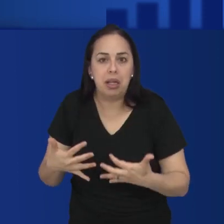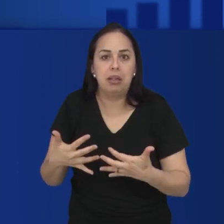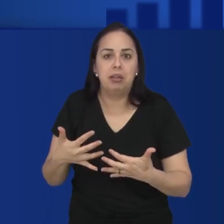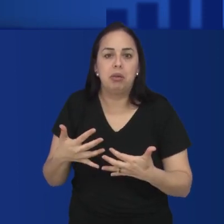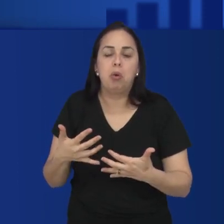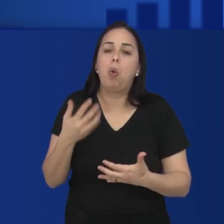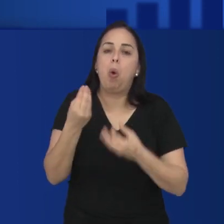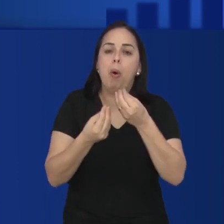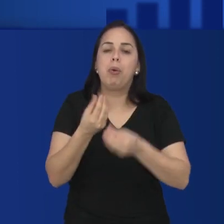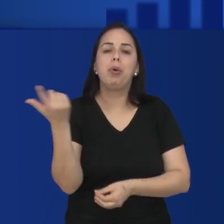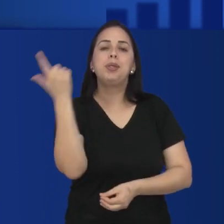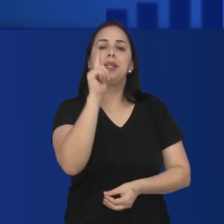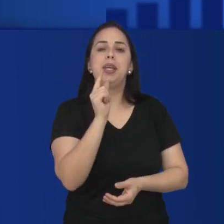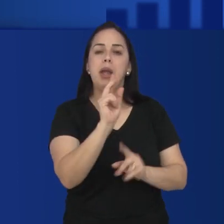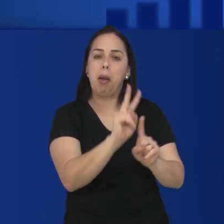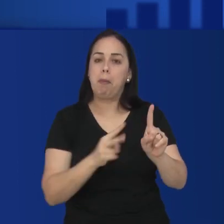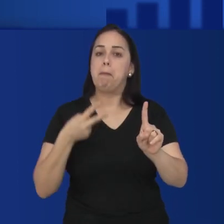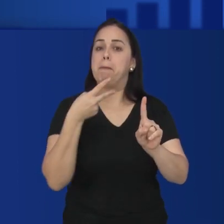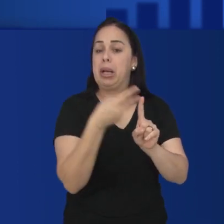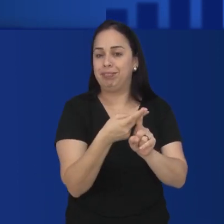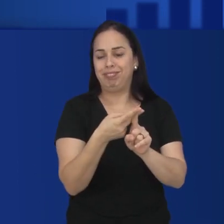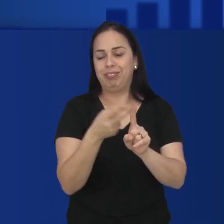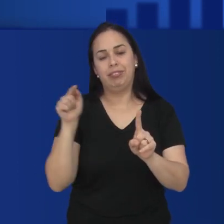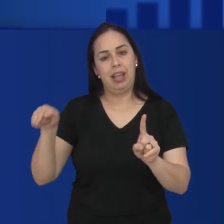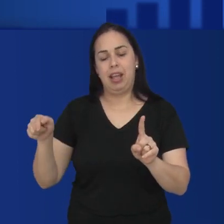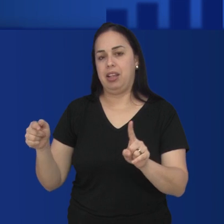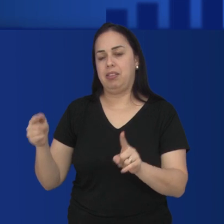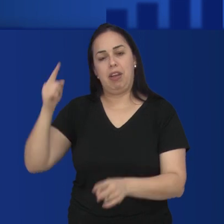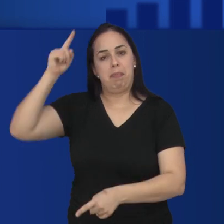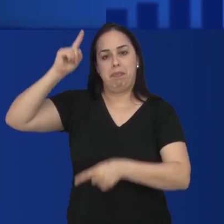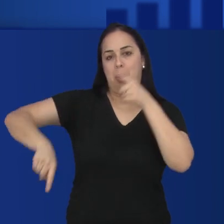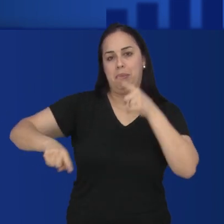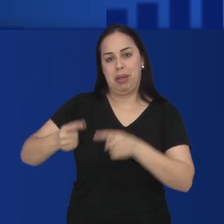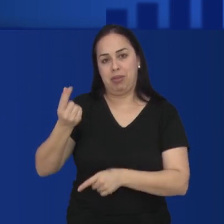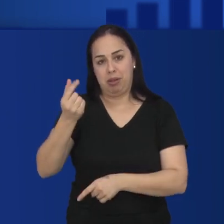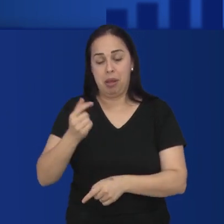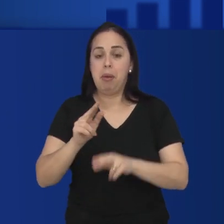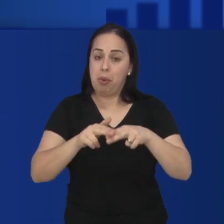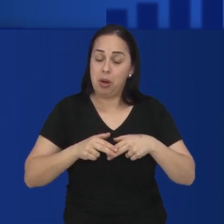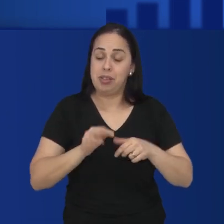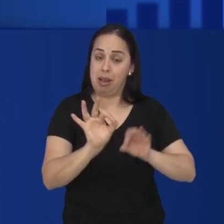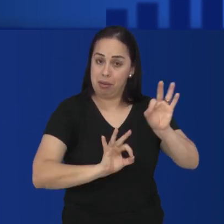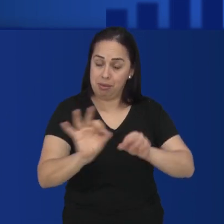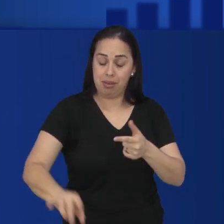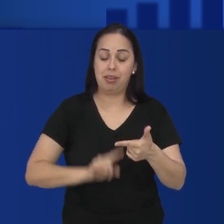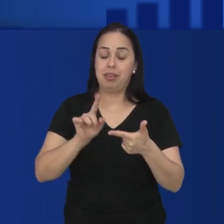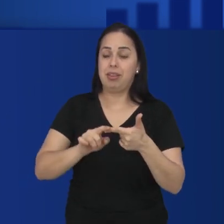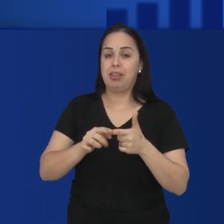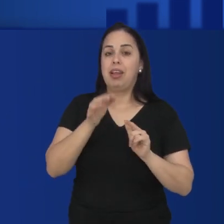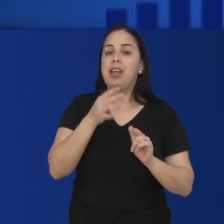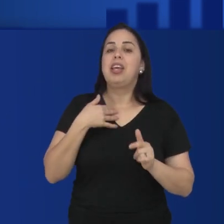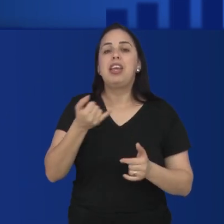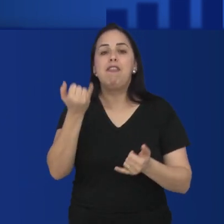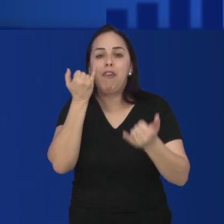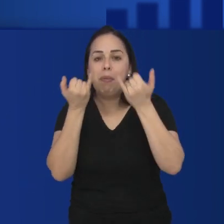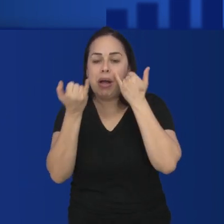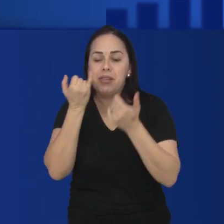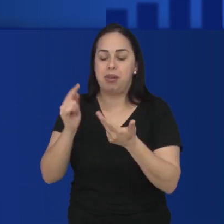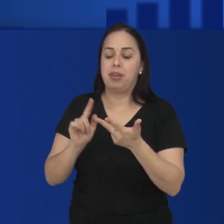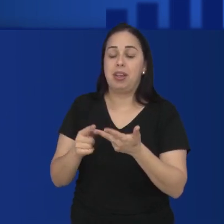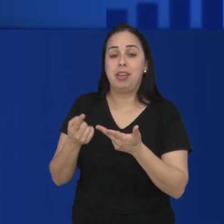fundamentar por que ela vai dar retorno, dificilmente você vai conseguir algum recurso para essa sua ideia de expansão. Bom planejamento, bons indicadores,